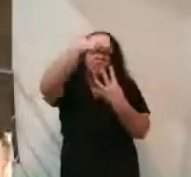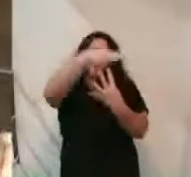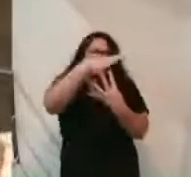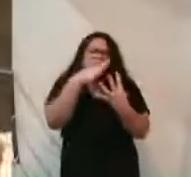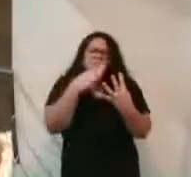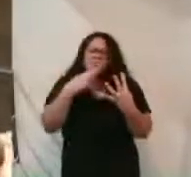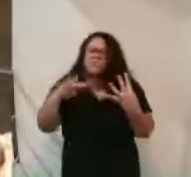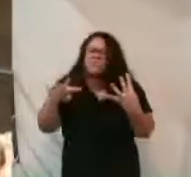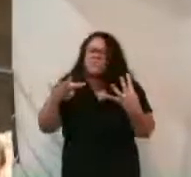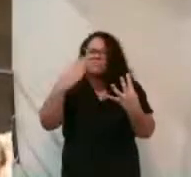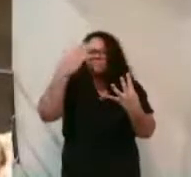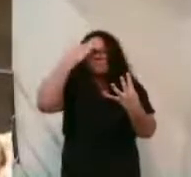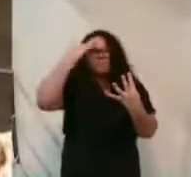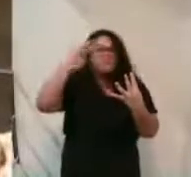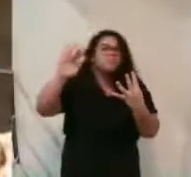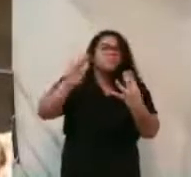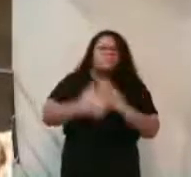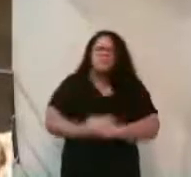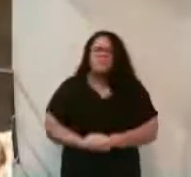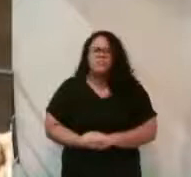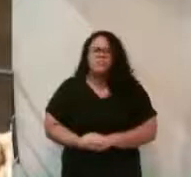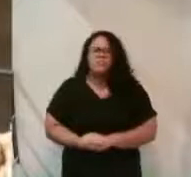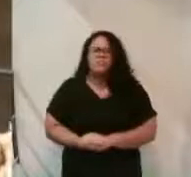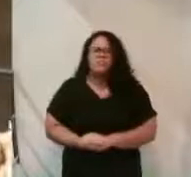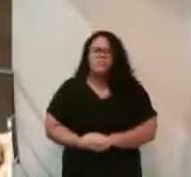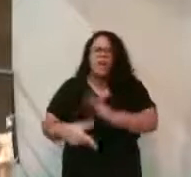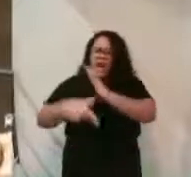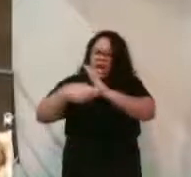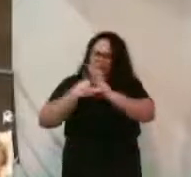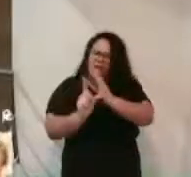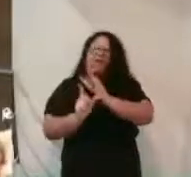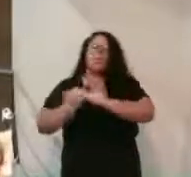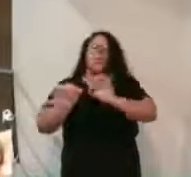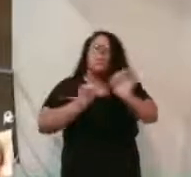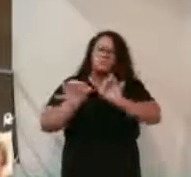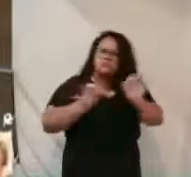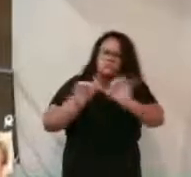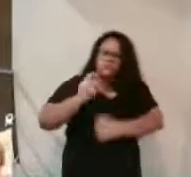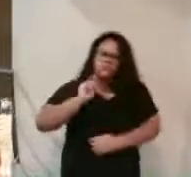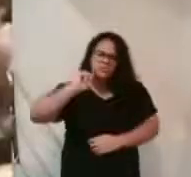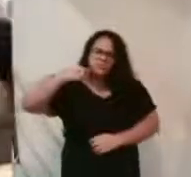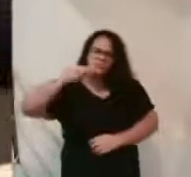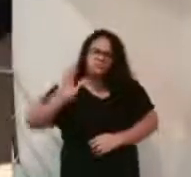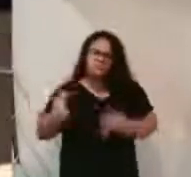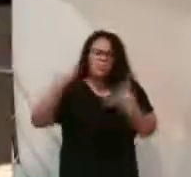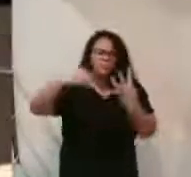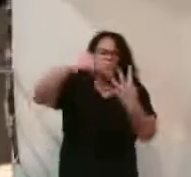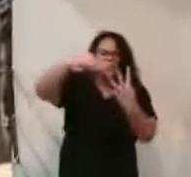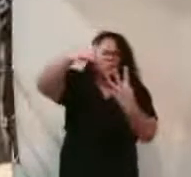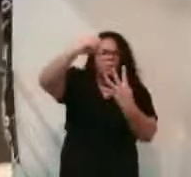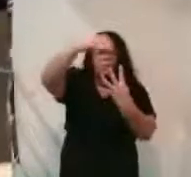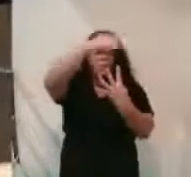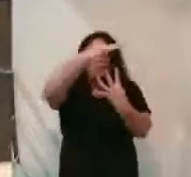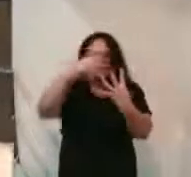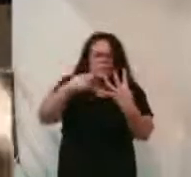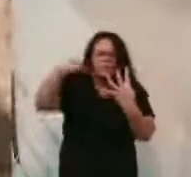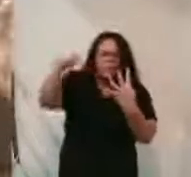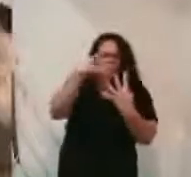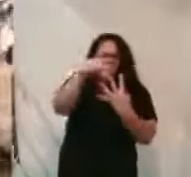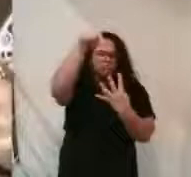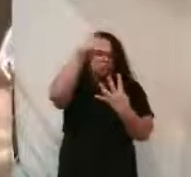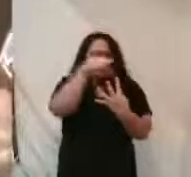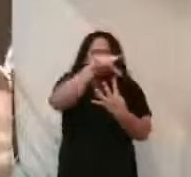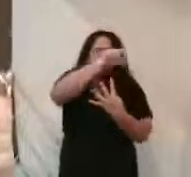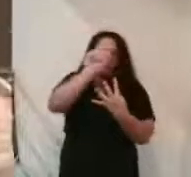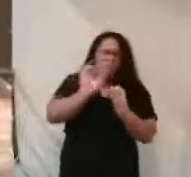de entregar o lixo já separado. Olha que coisa. A gente não tem nem a cultura nem de